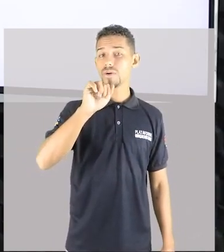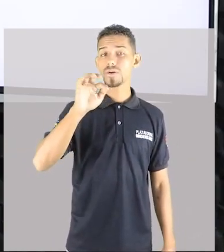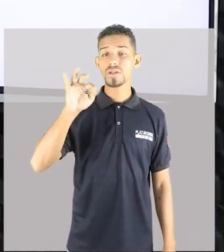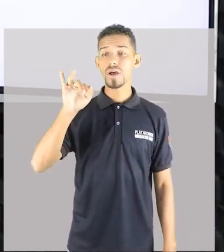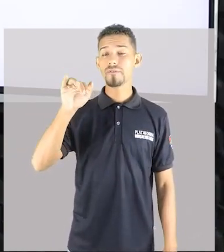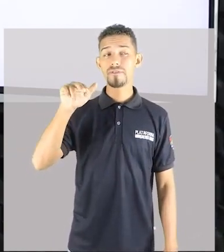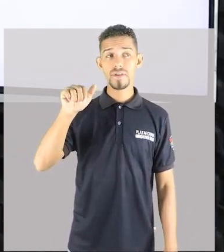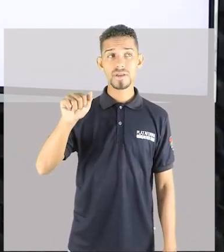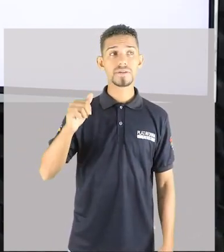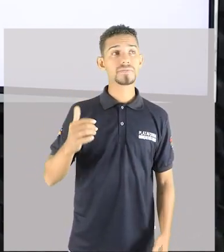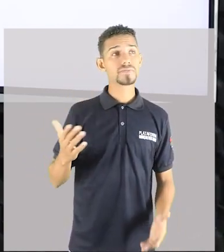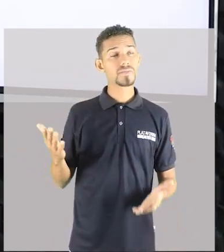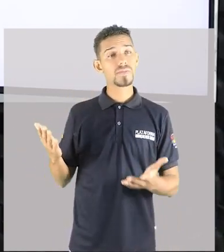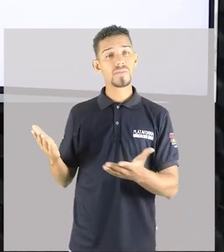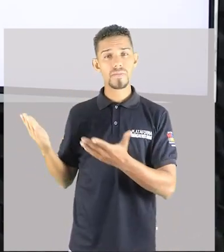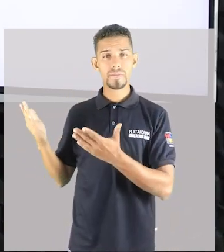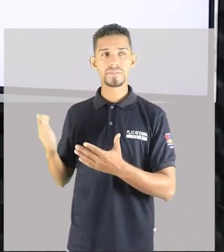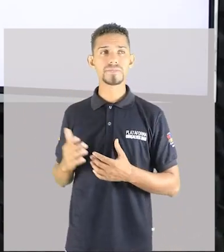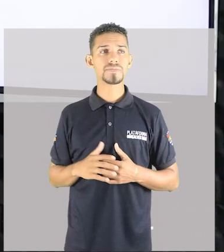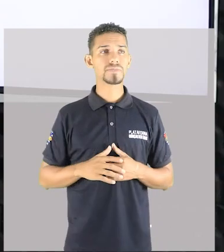essa daqui, ó,